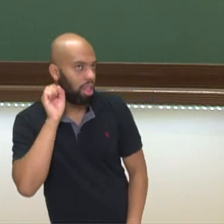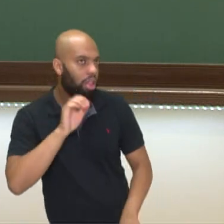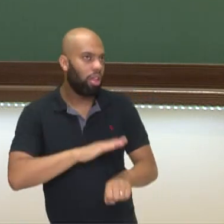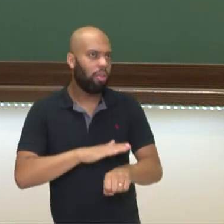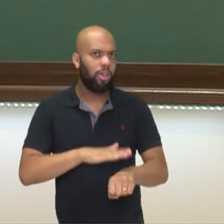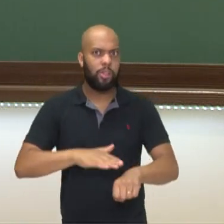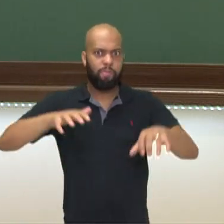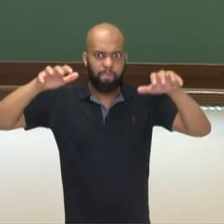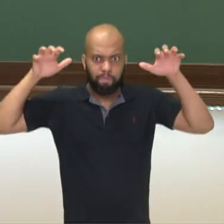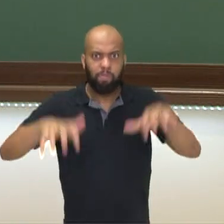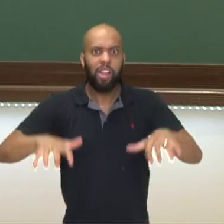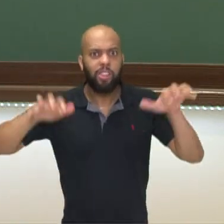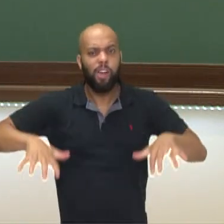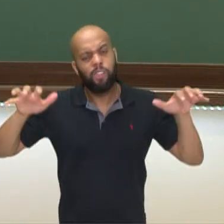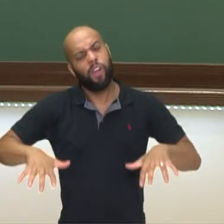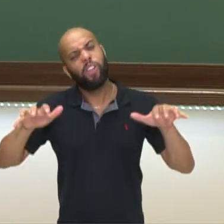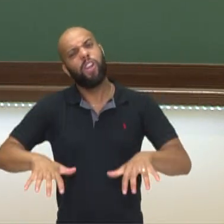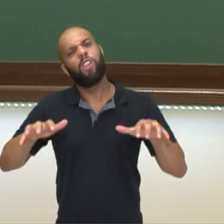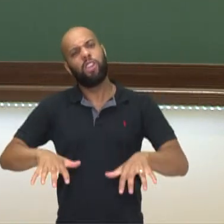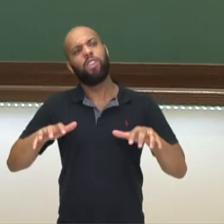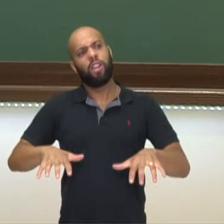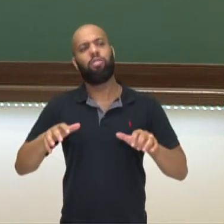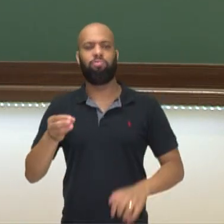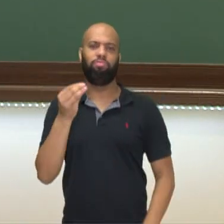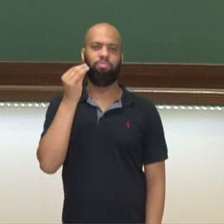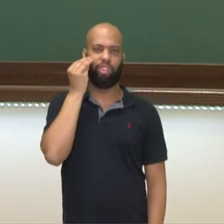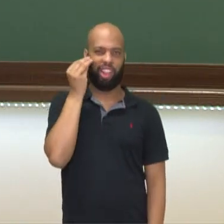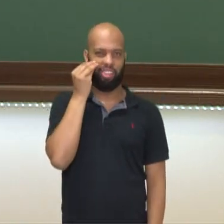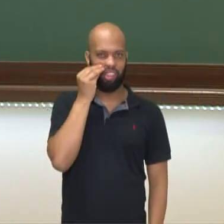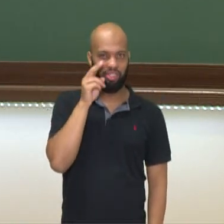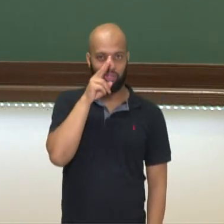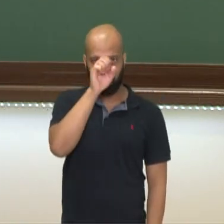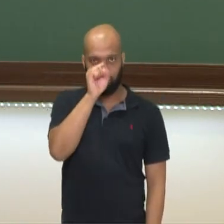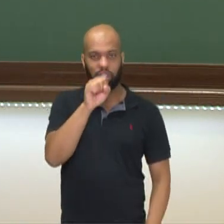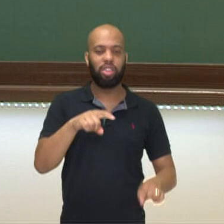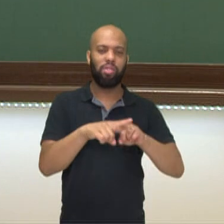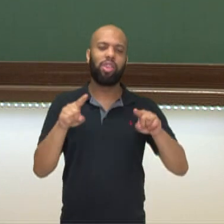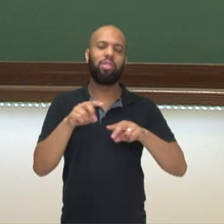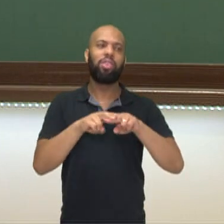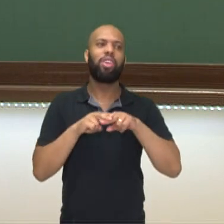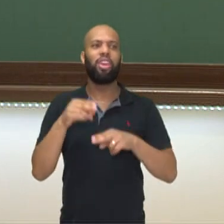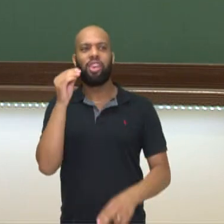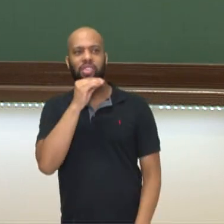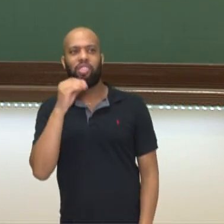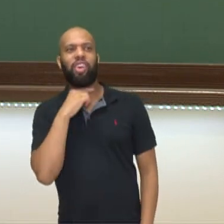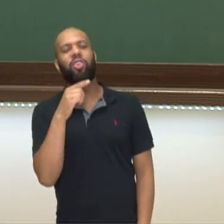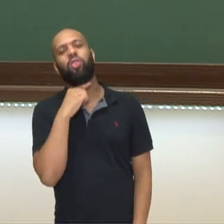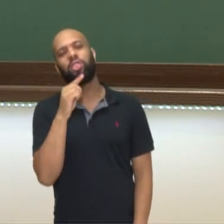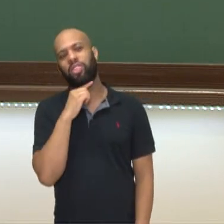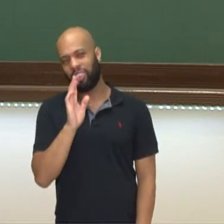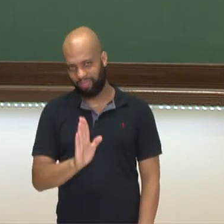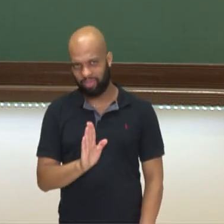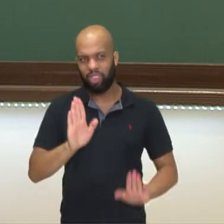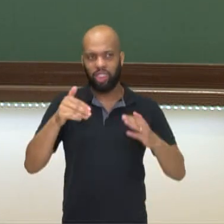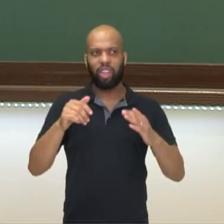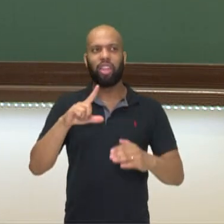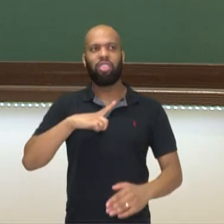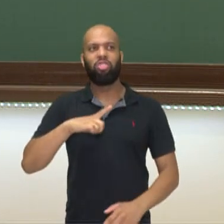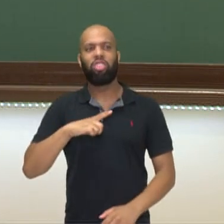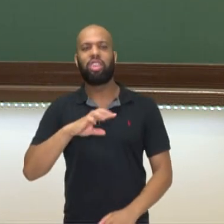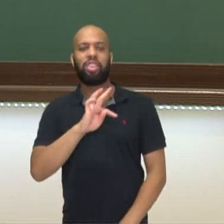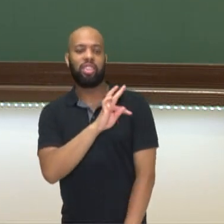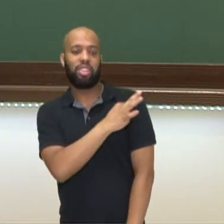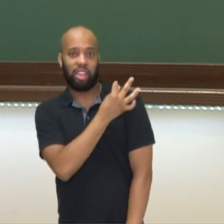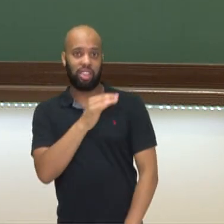momento de tensão da música, ele tentava colocar um pouco mais de força. Mas por conta da fragilidade, ele não tinha tanta. Então, era a técnica dele, deixar